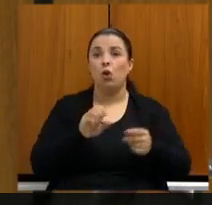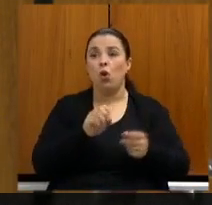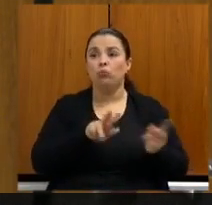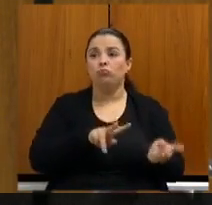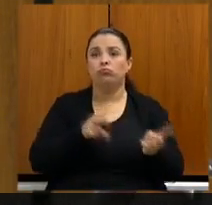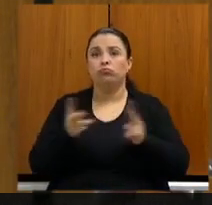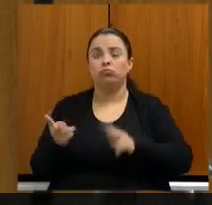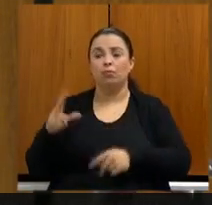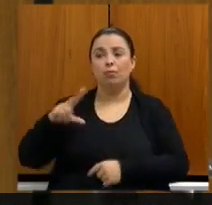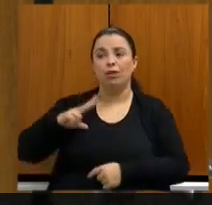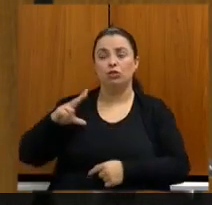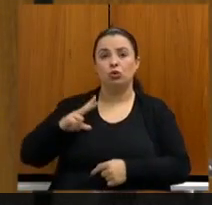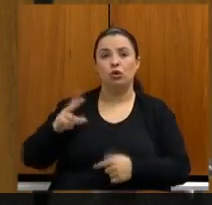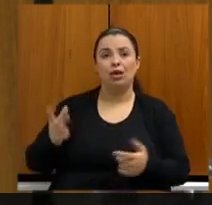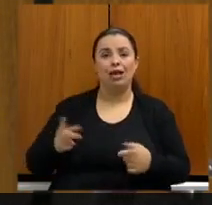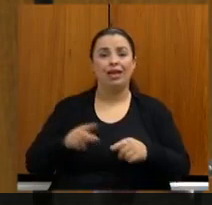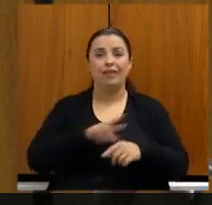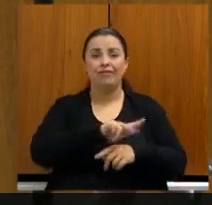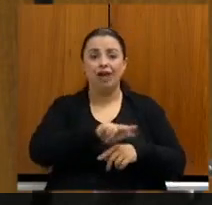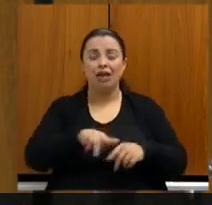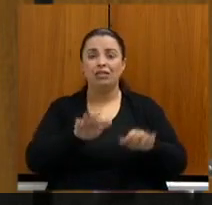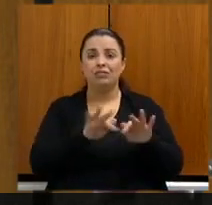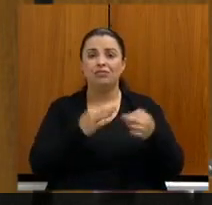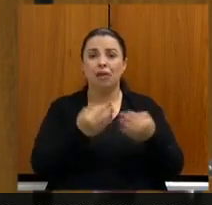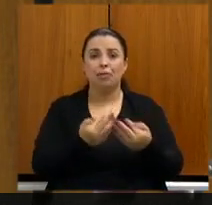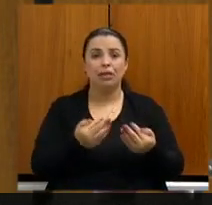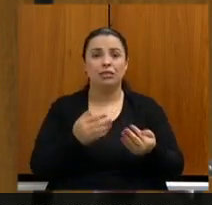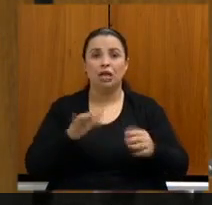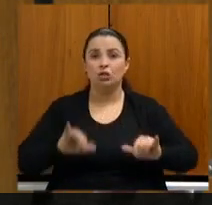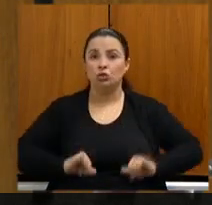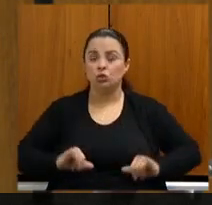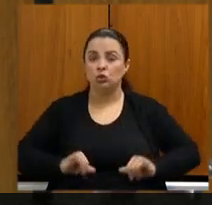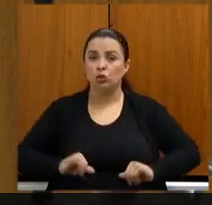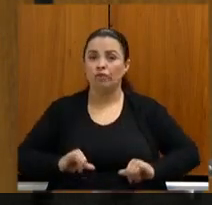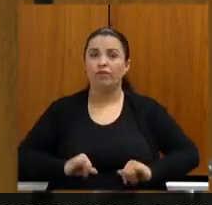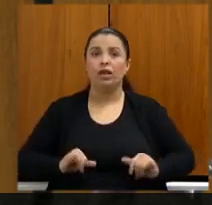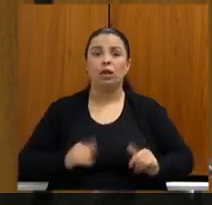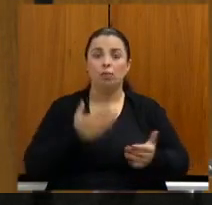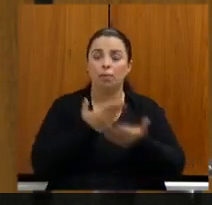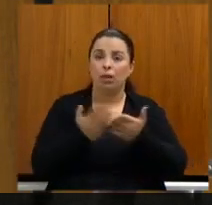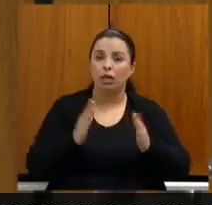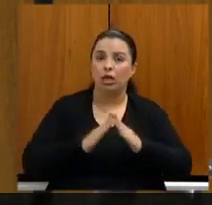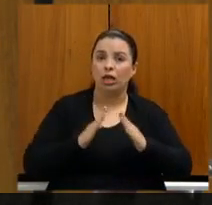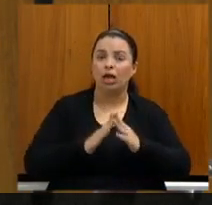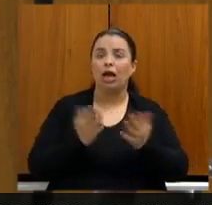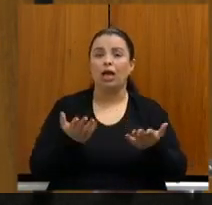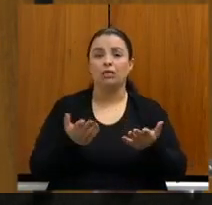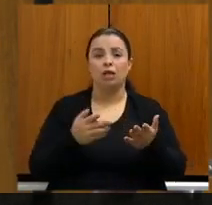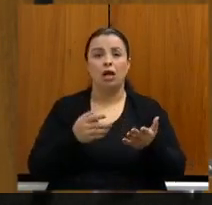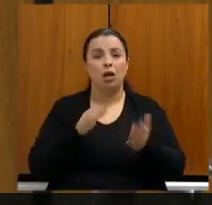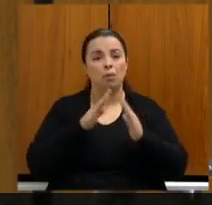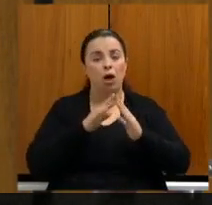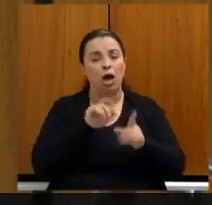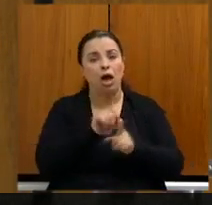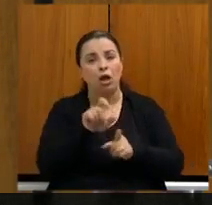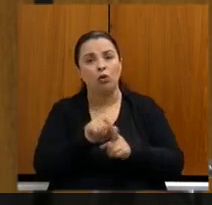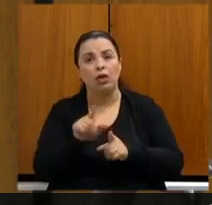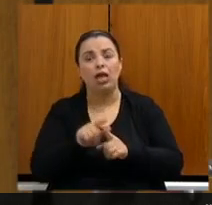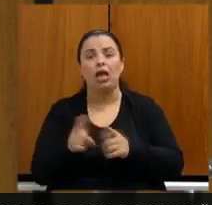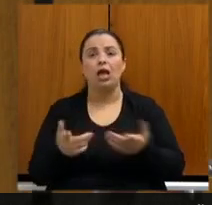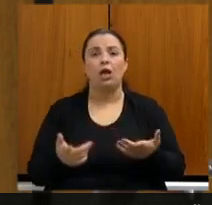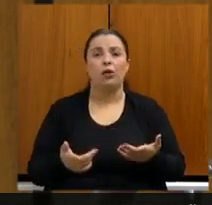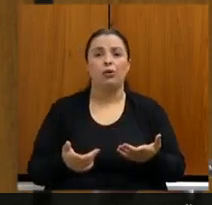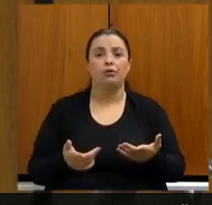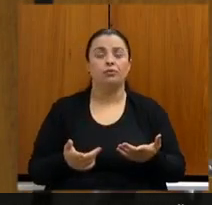estão sofrendo despeje ou tão no aluguel eu tô morando de favor tão aí no déficit Habitacional então a gente precisa de uma mesa de